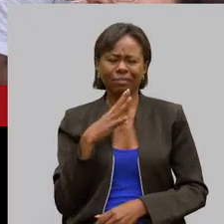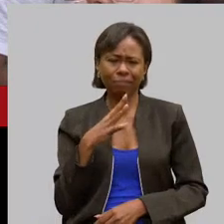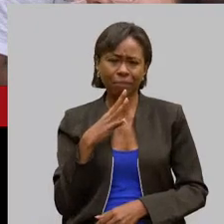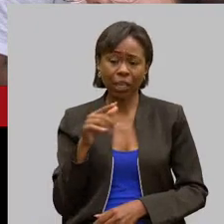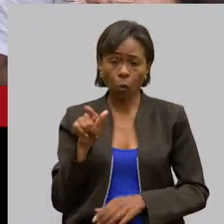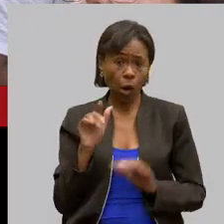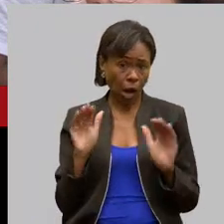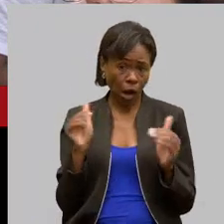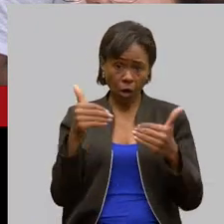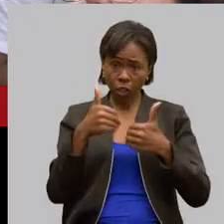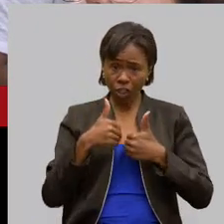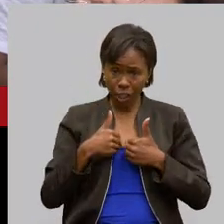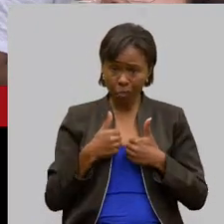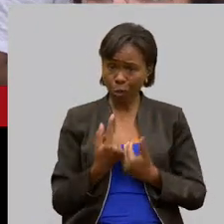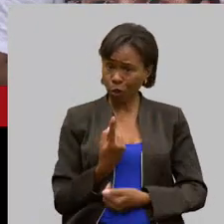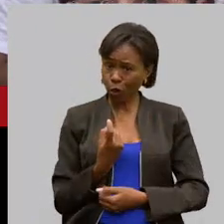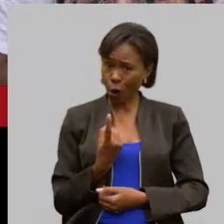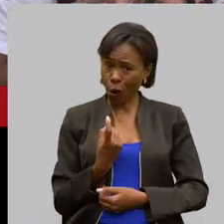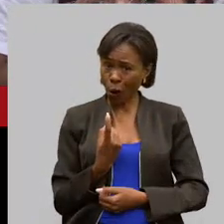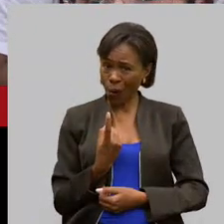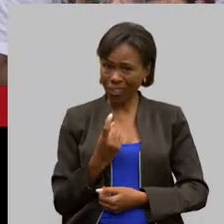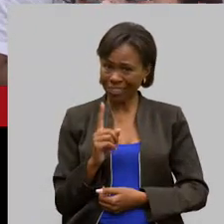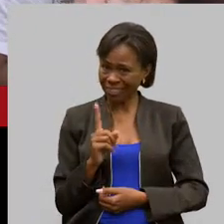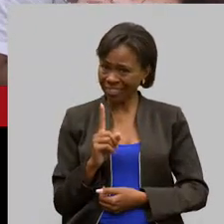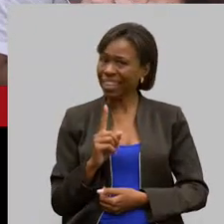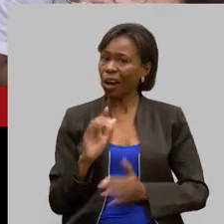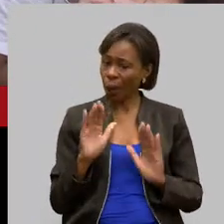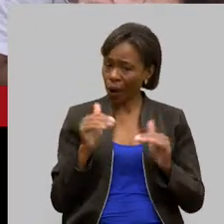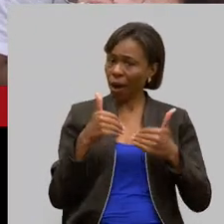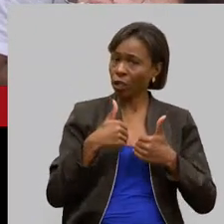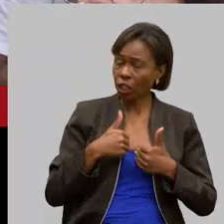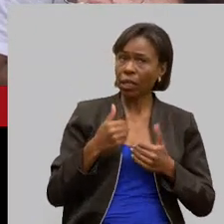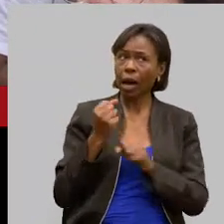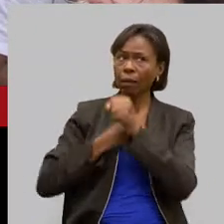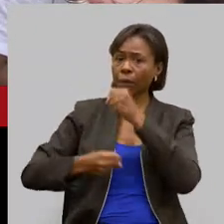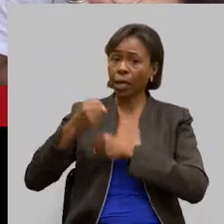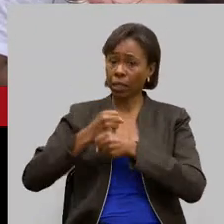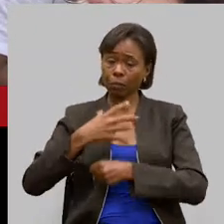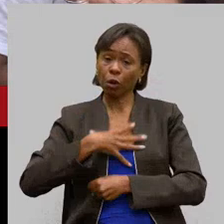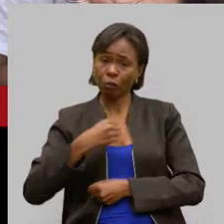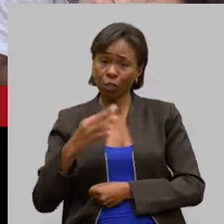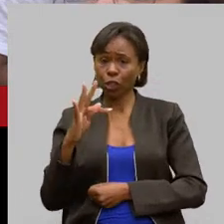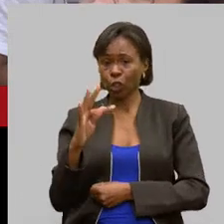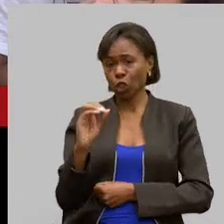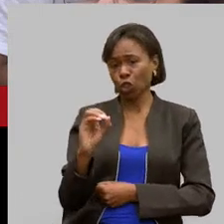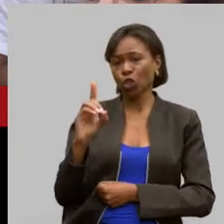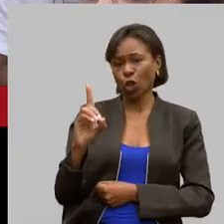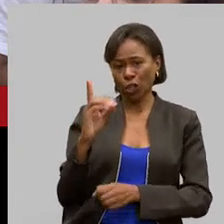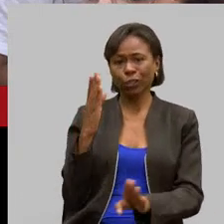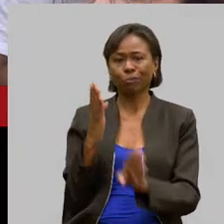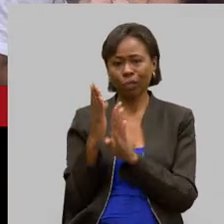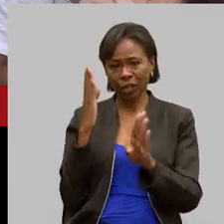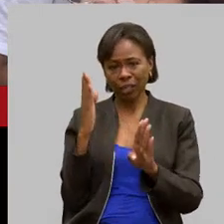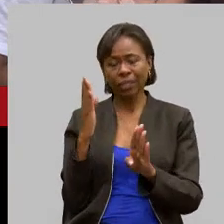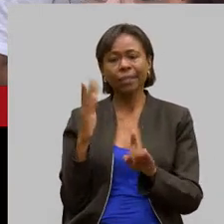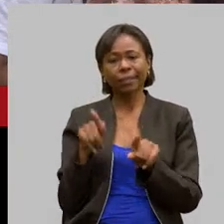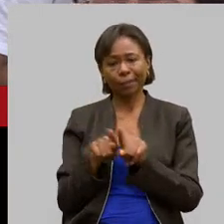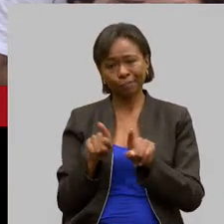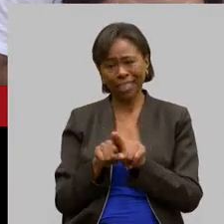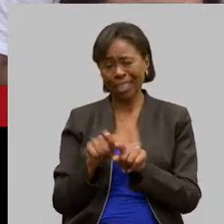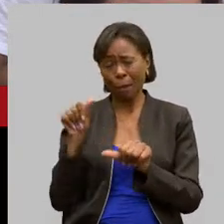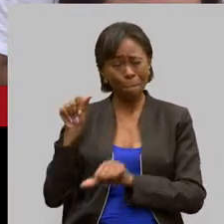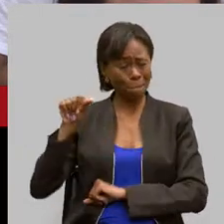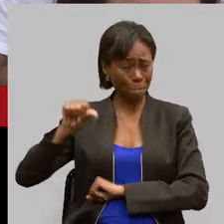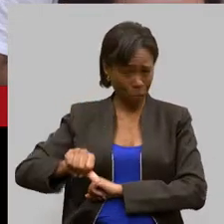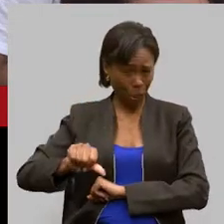autismo não vem sozinho né o meu filho ano passado fechou diagnóstico de Todd que é o transtorno positor que para mim é um dos piores